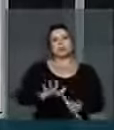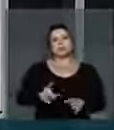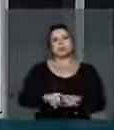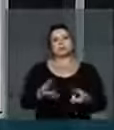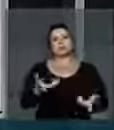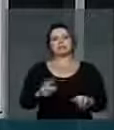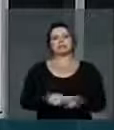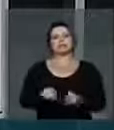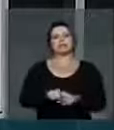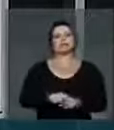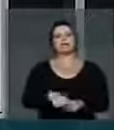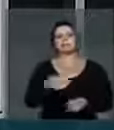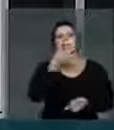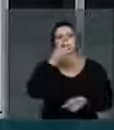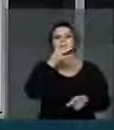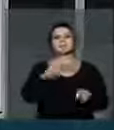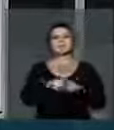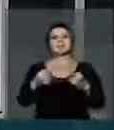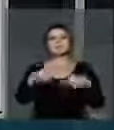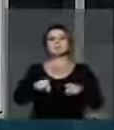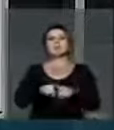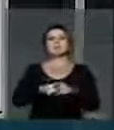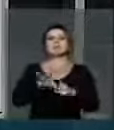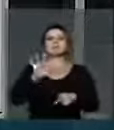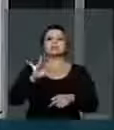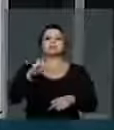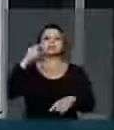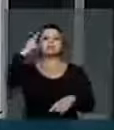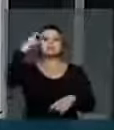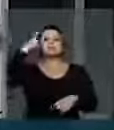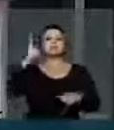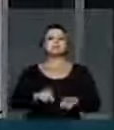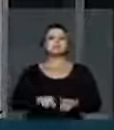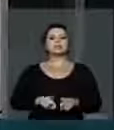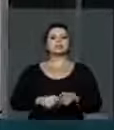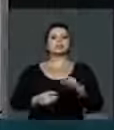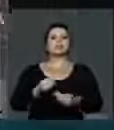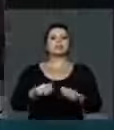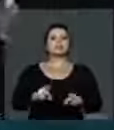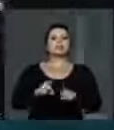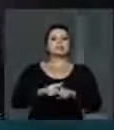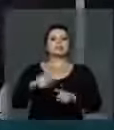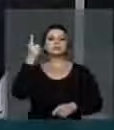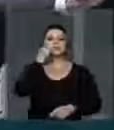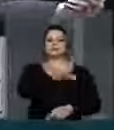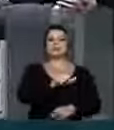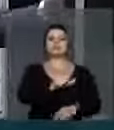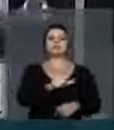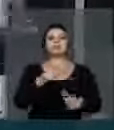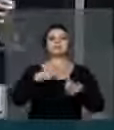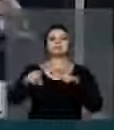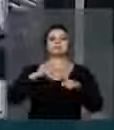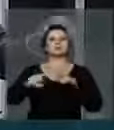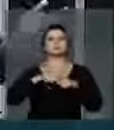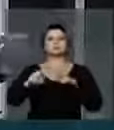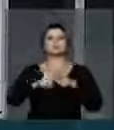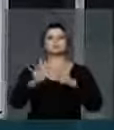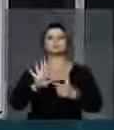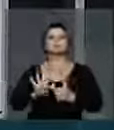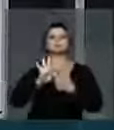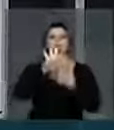a ideologias totalitárias. Só essas ideologias interessam vencer esse obstáculo a que